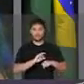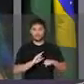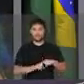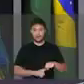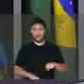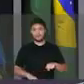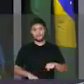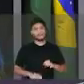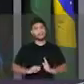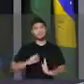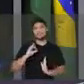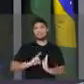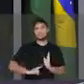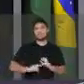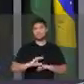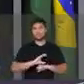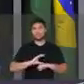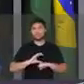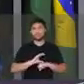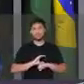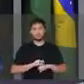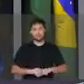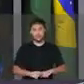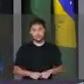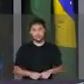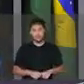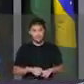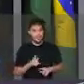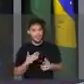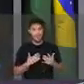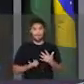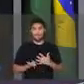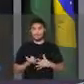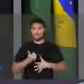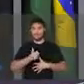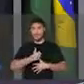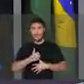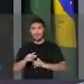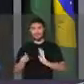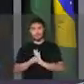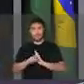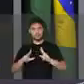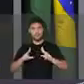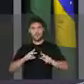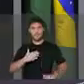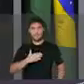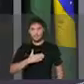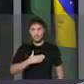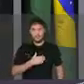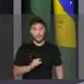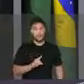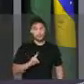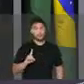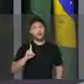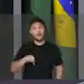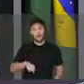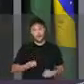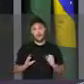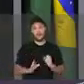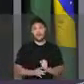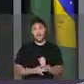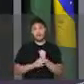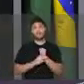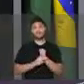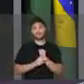de prerrogativa, senhor presidente, não estamos falando de privilégios, de benefícios pessoais, estamos falando da garantia da